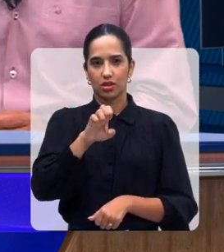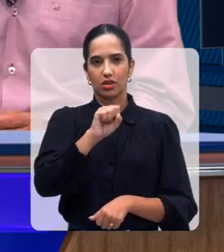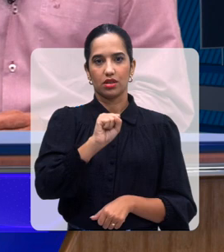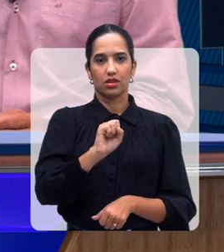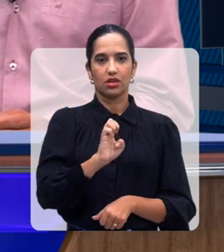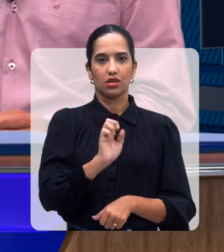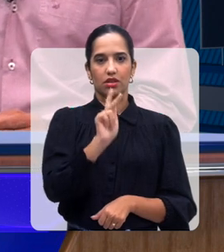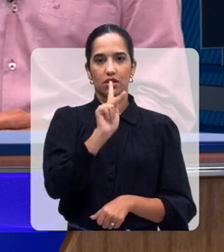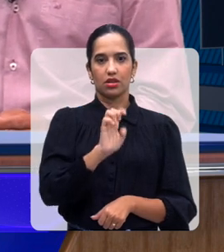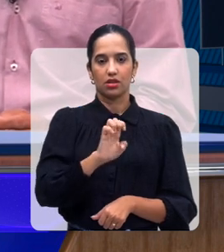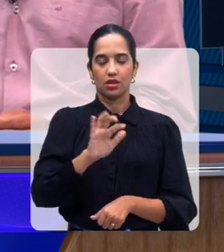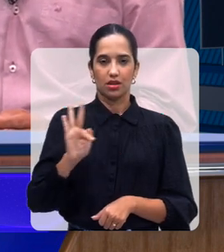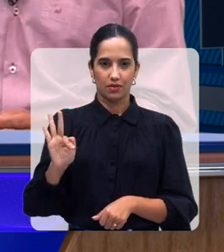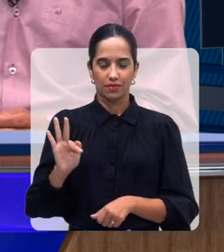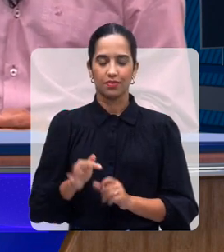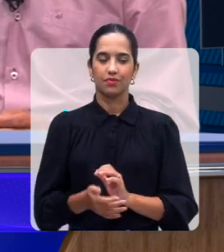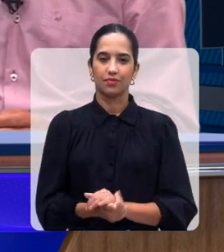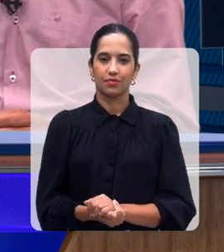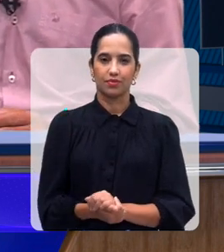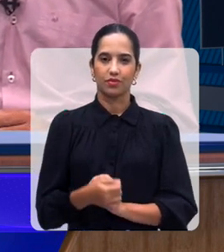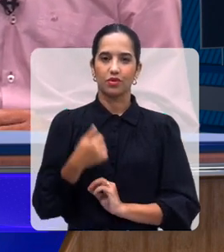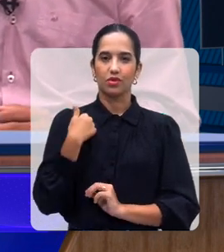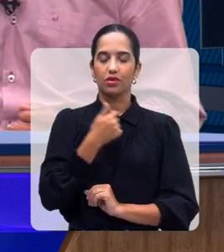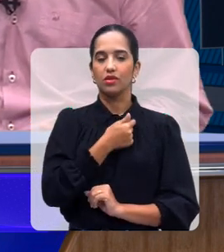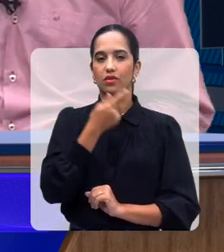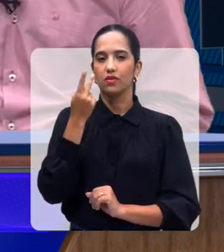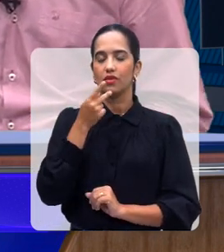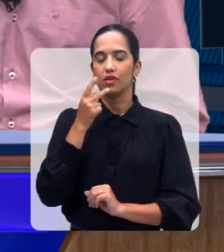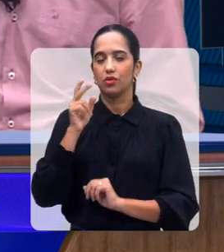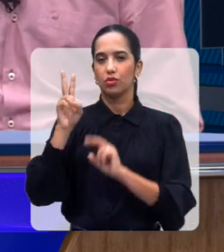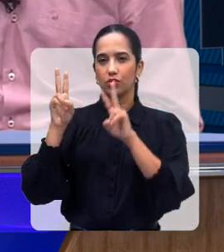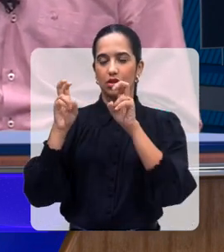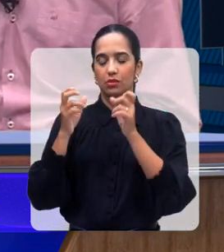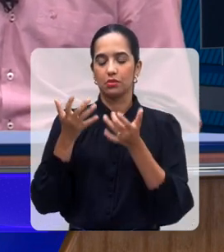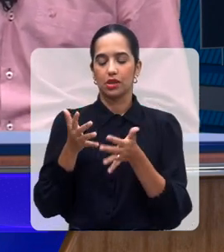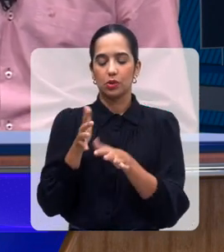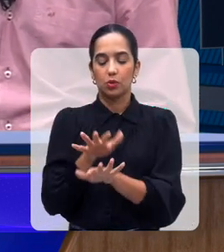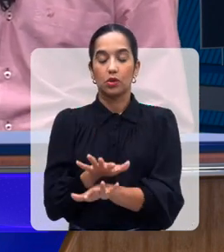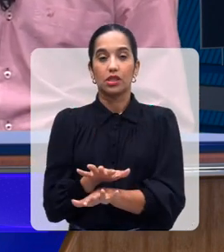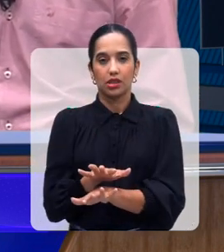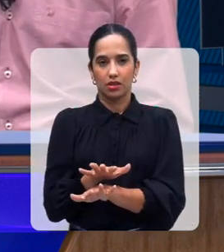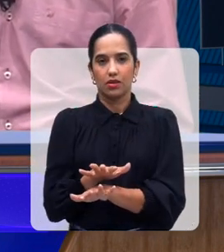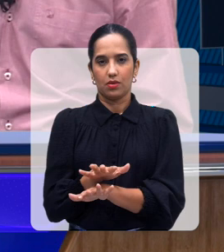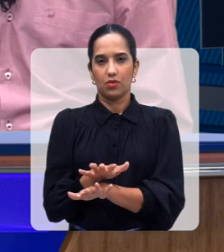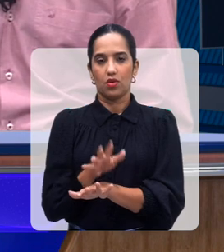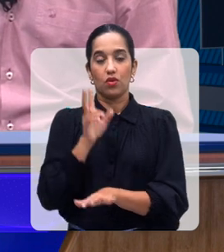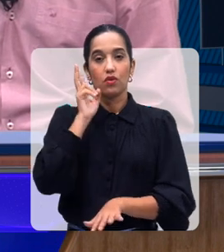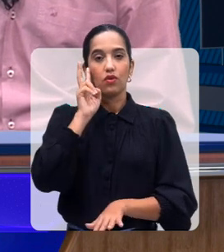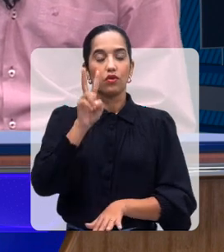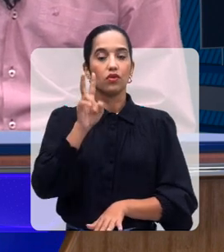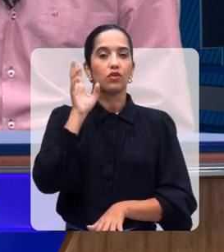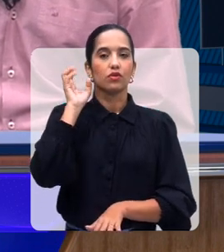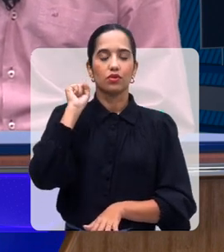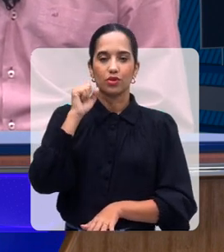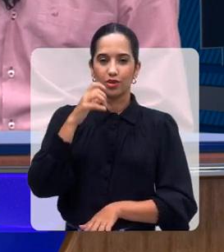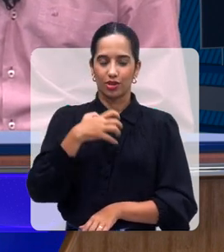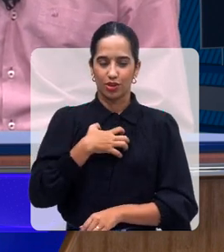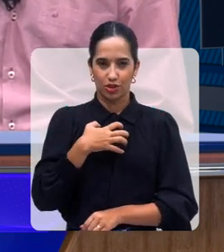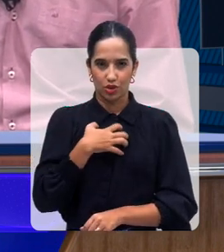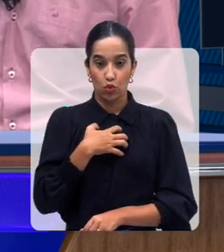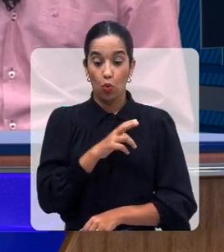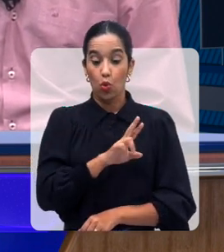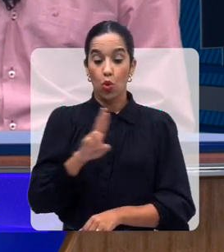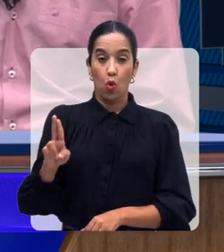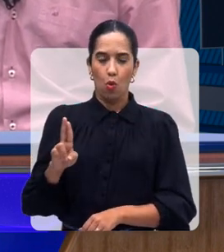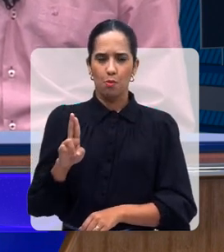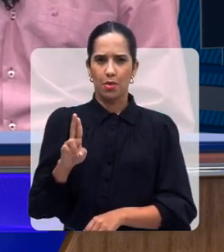E, bom, Vilma, nós estamos falando de inclusão, o próprio nome desse programa, Ver, Ouvir,